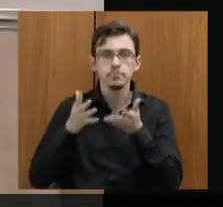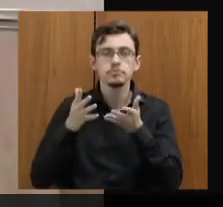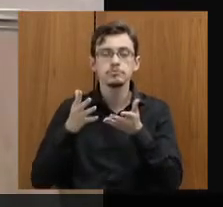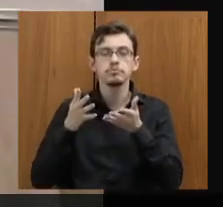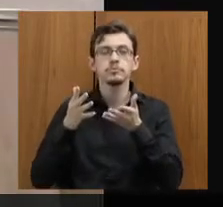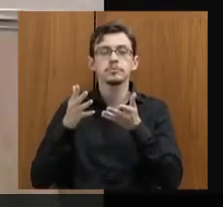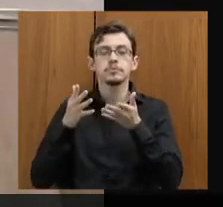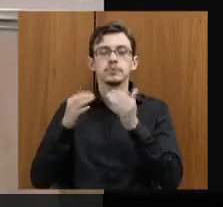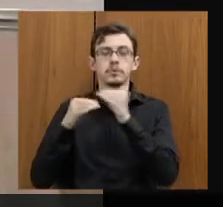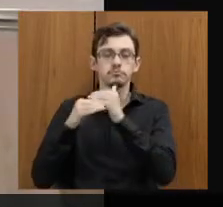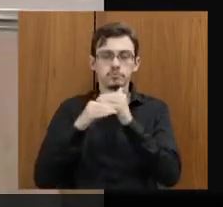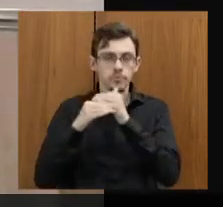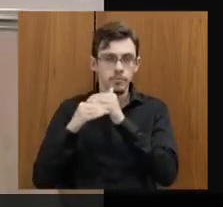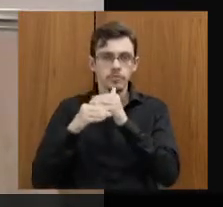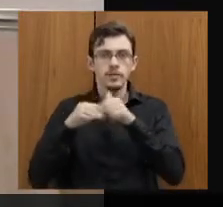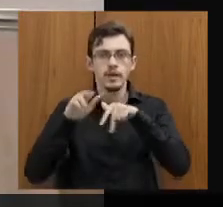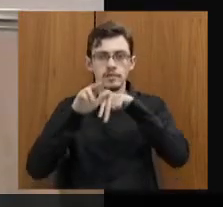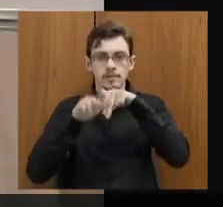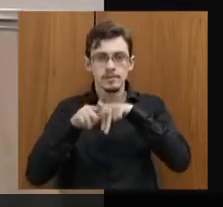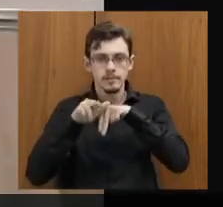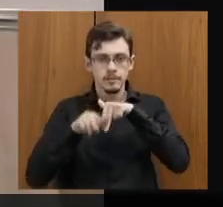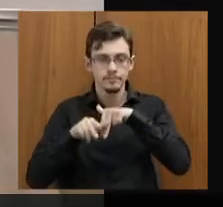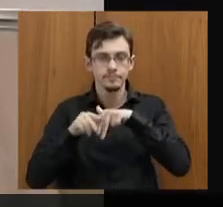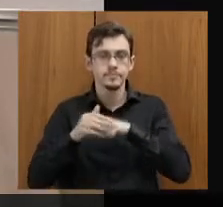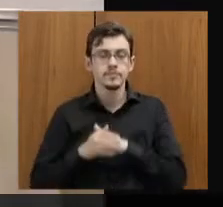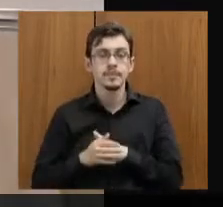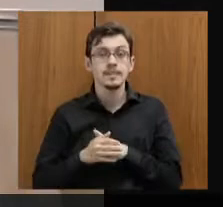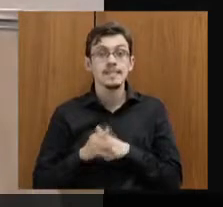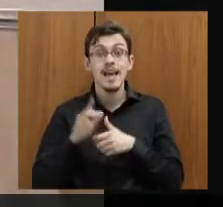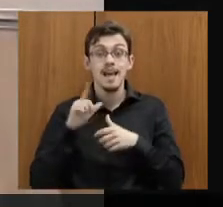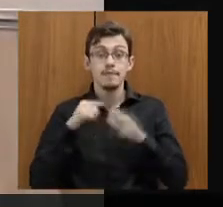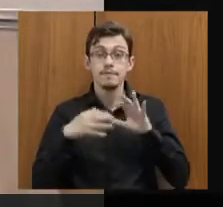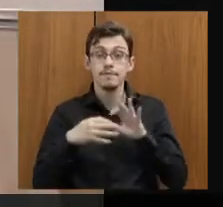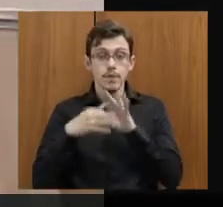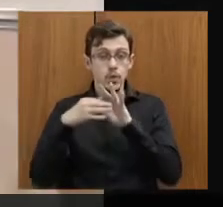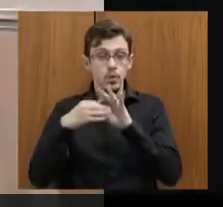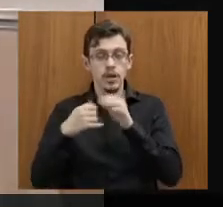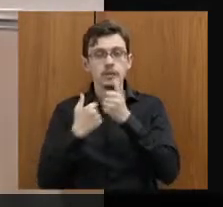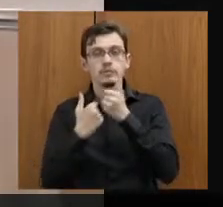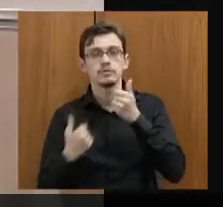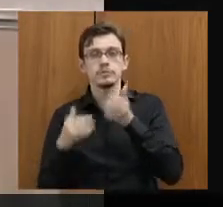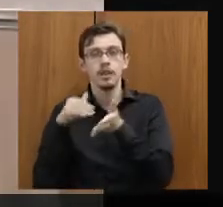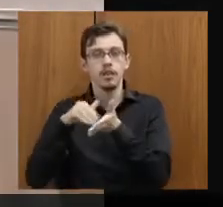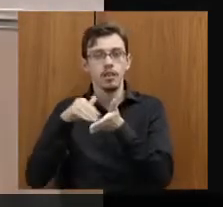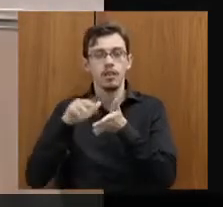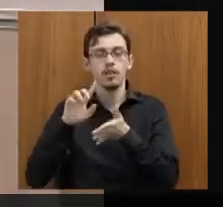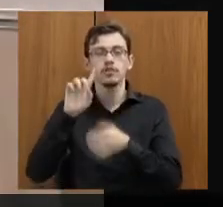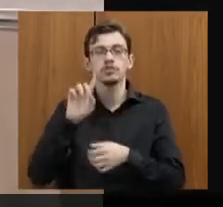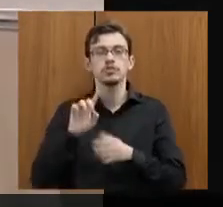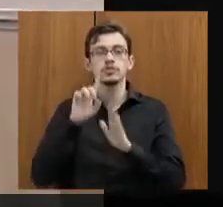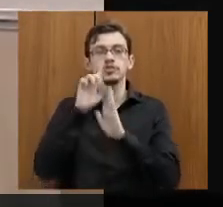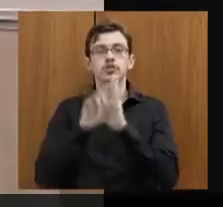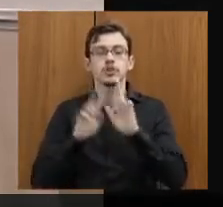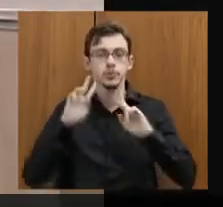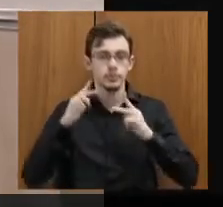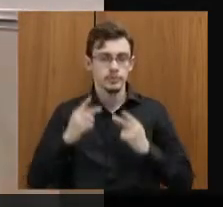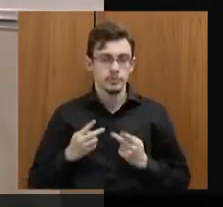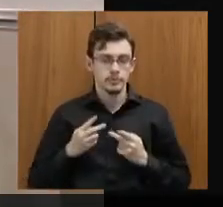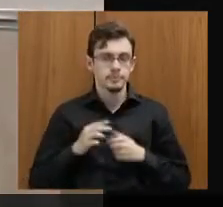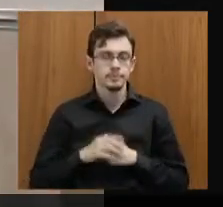parte da estrutura de Itatiba né da secretaria de Desenvolvimento Social ela está subordinada à secretaria de direitos humanos